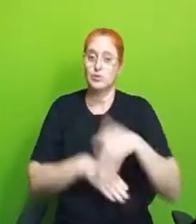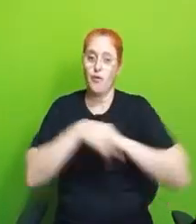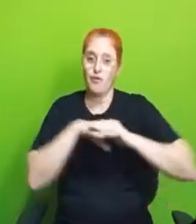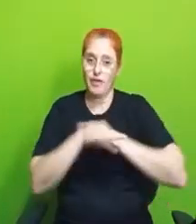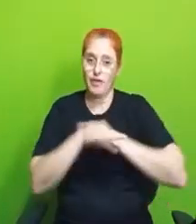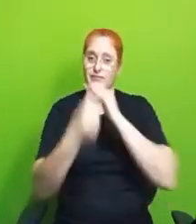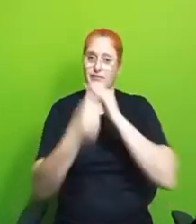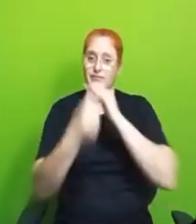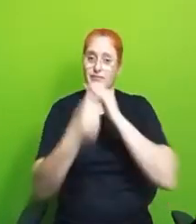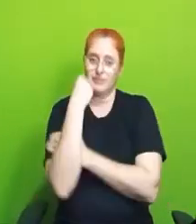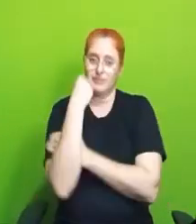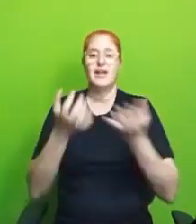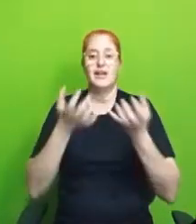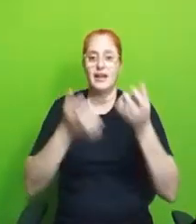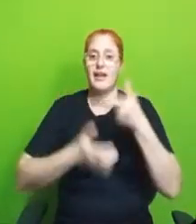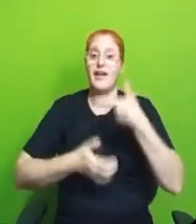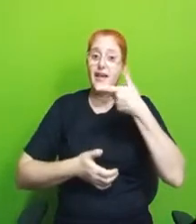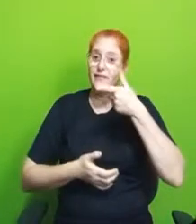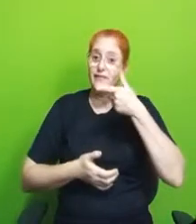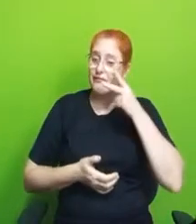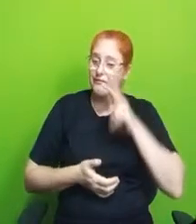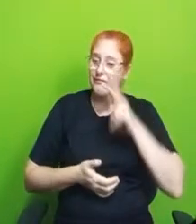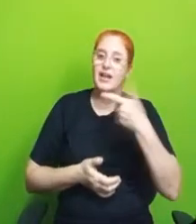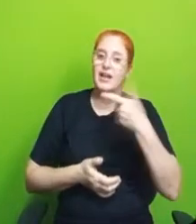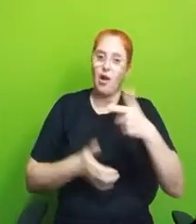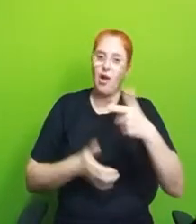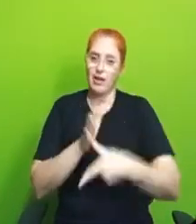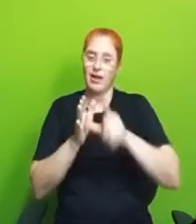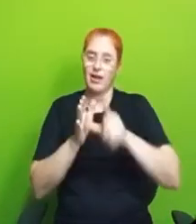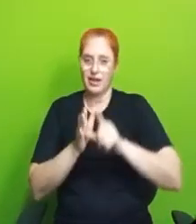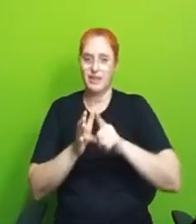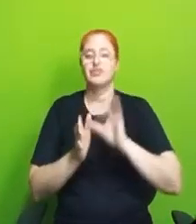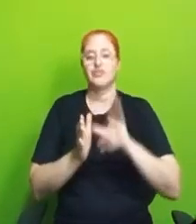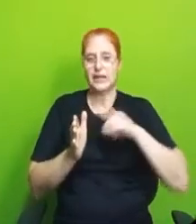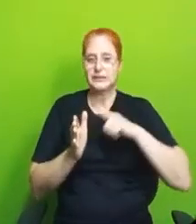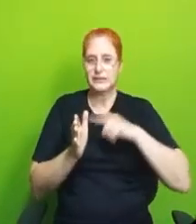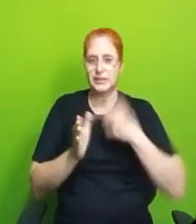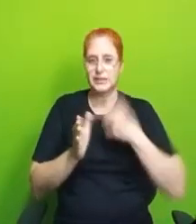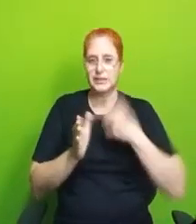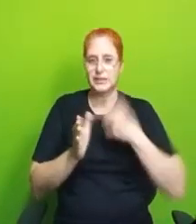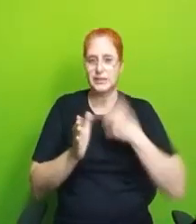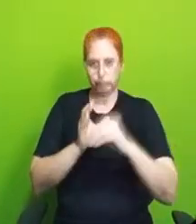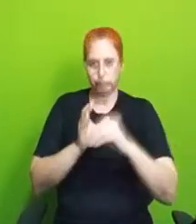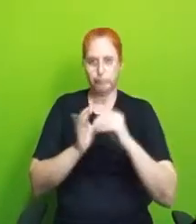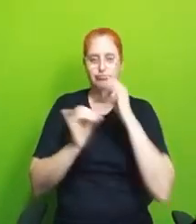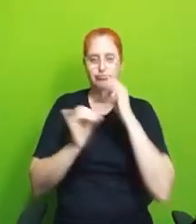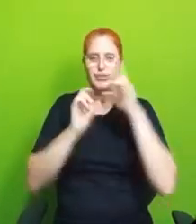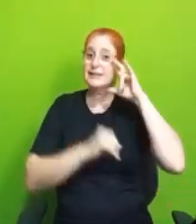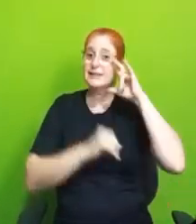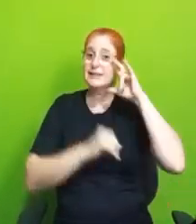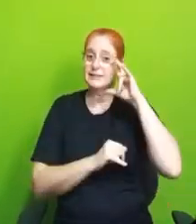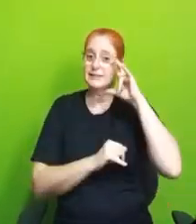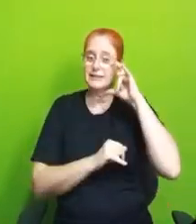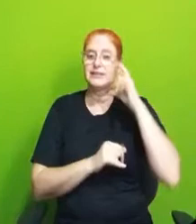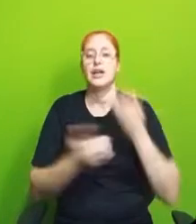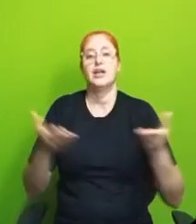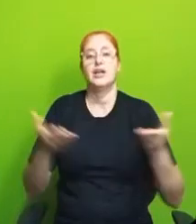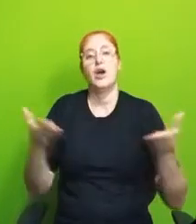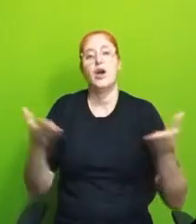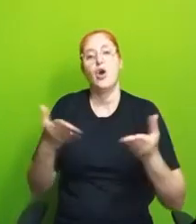lá gravado no nosso IGTV, que foi com Milena Barroso. Foi no mês passado, né? E hoje a nossa convidada é Verônica